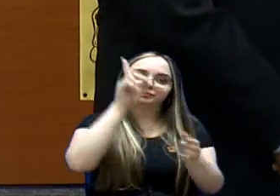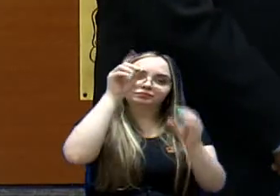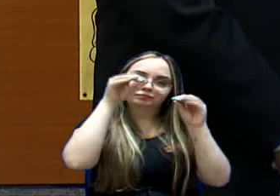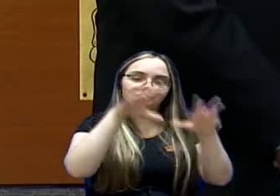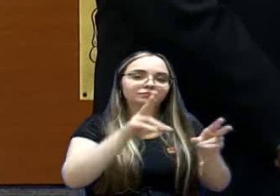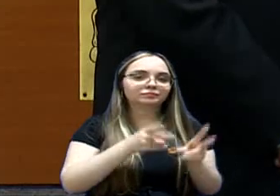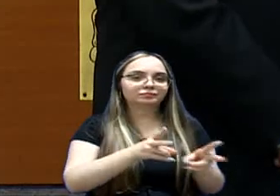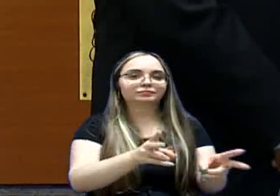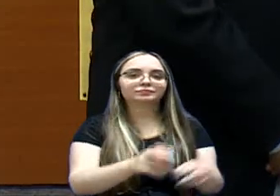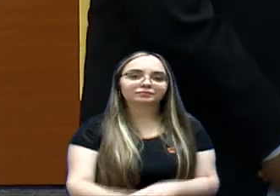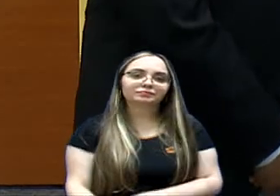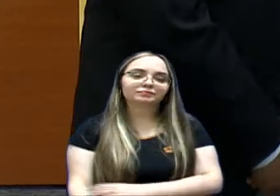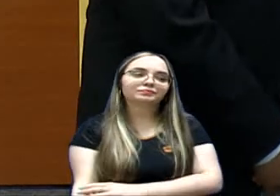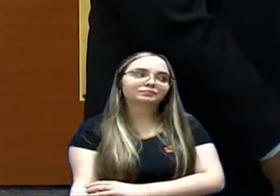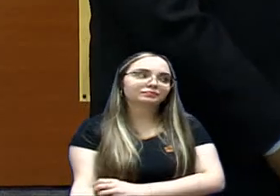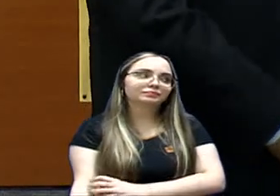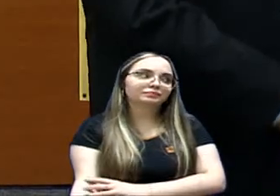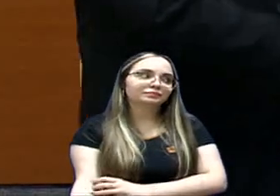vocês, seus projetos, seu trabalho.